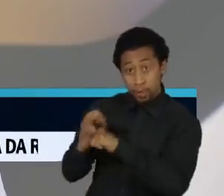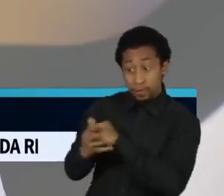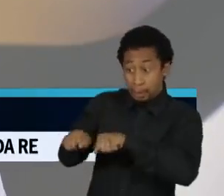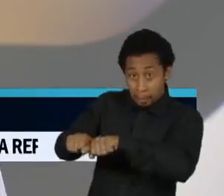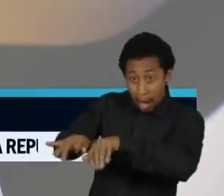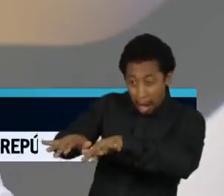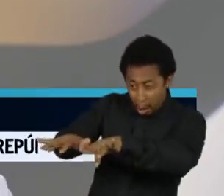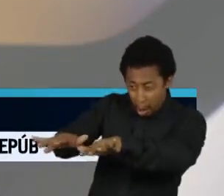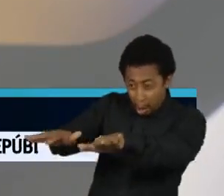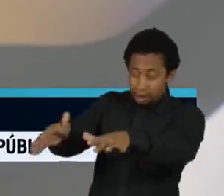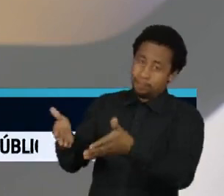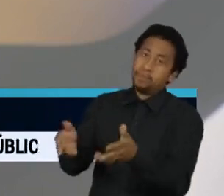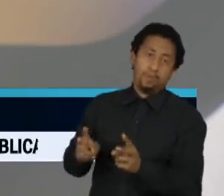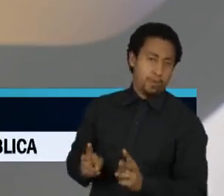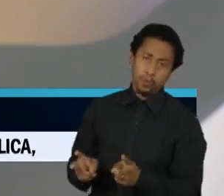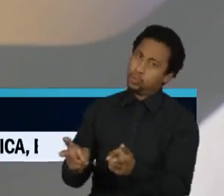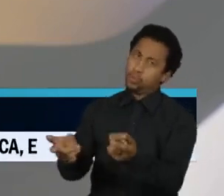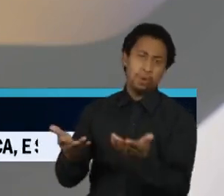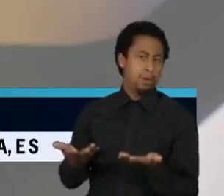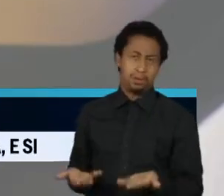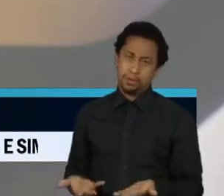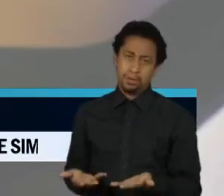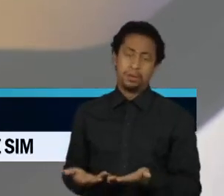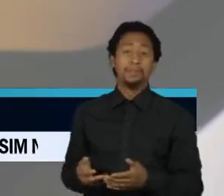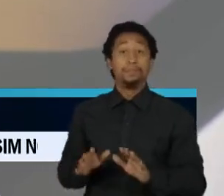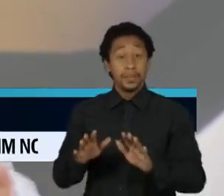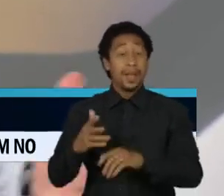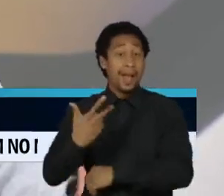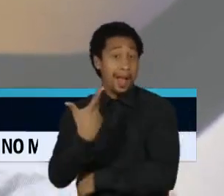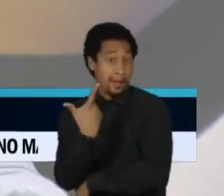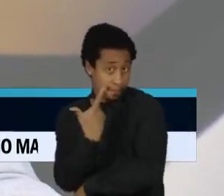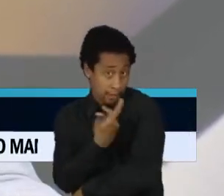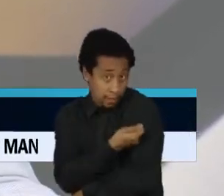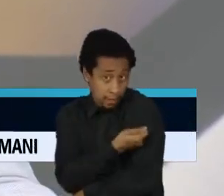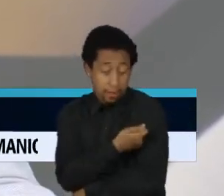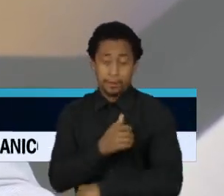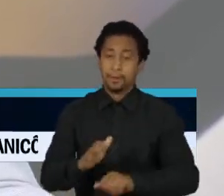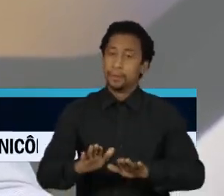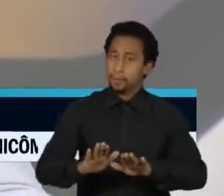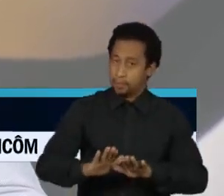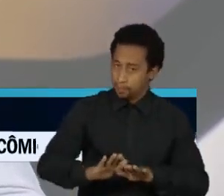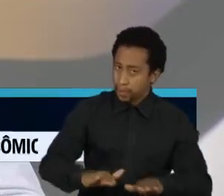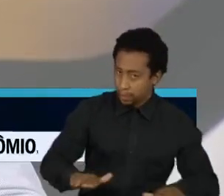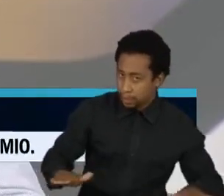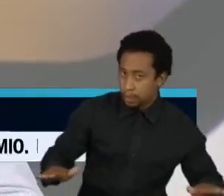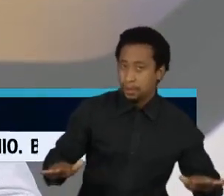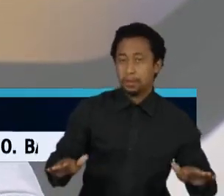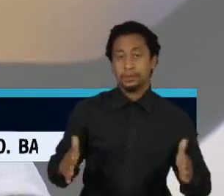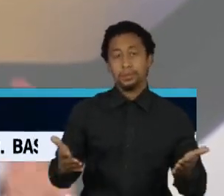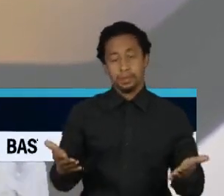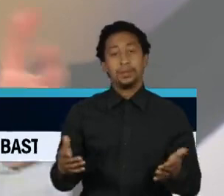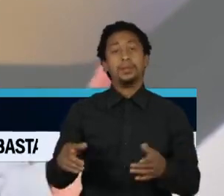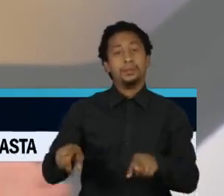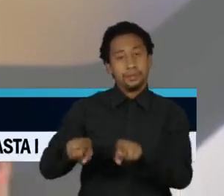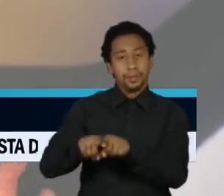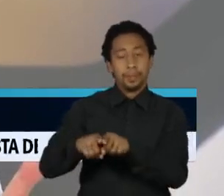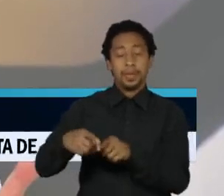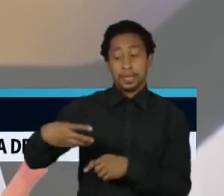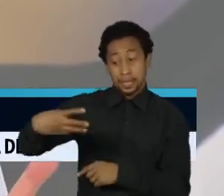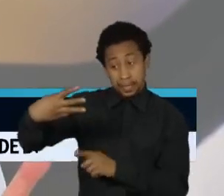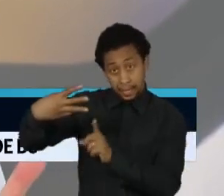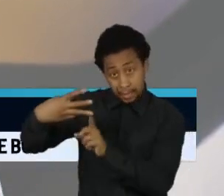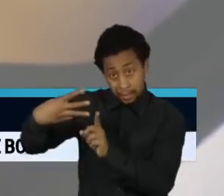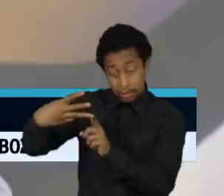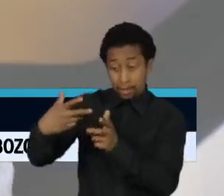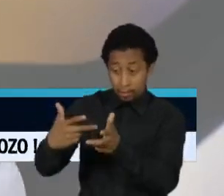continuar se transmitindo, e justamente as vacinações para crianças pequenas e terceira e quarta dose para